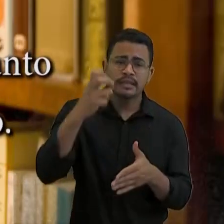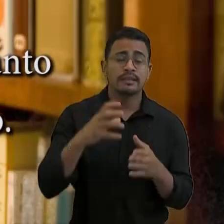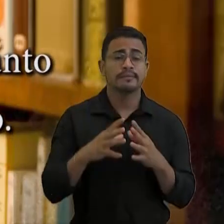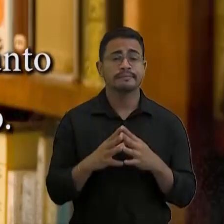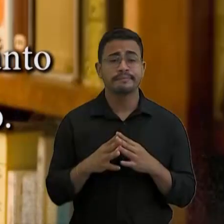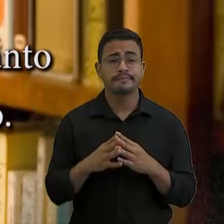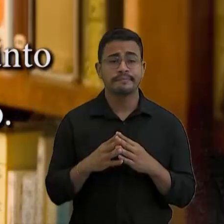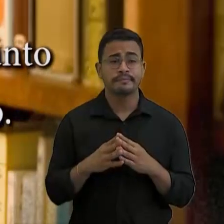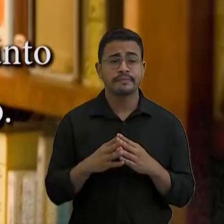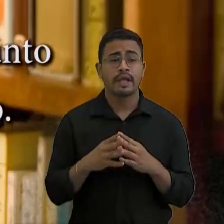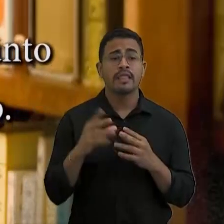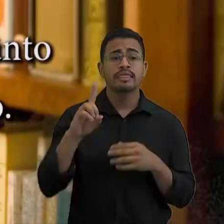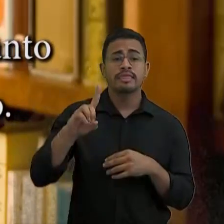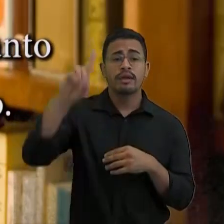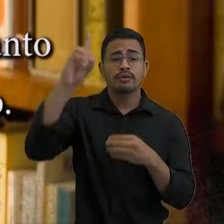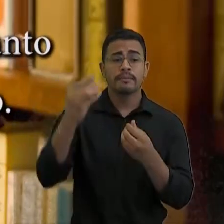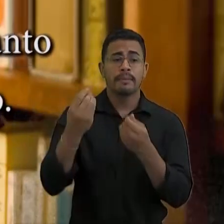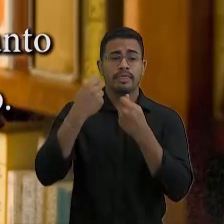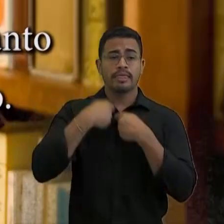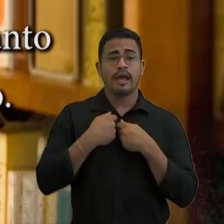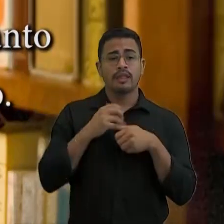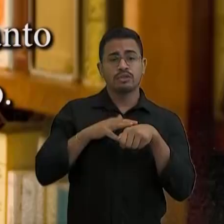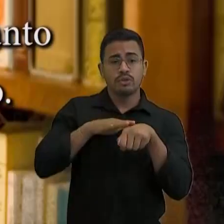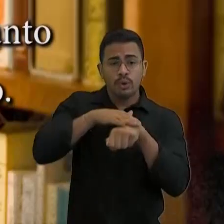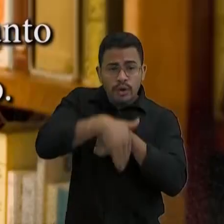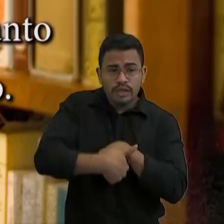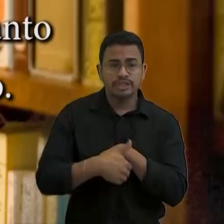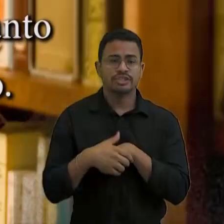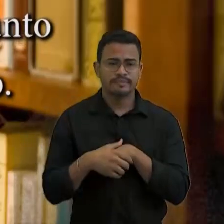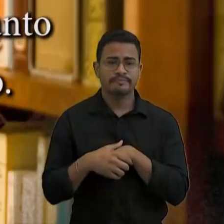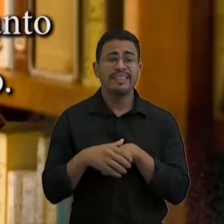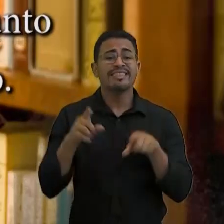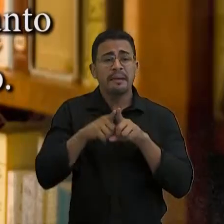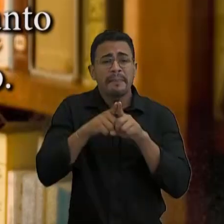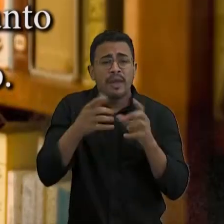Deus me concede a noite e dela o encanto.